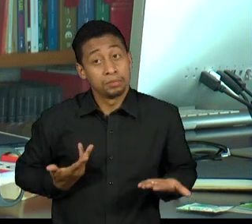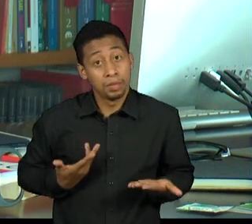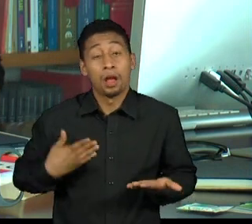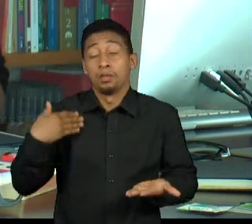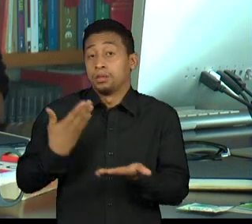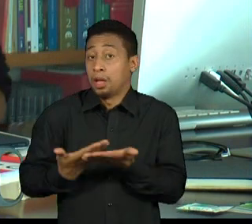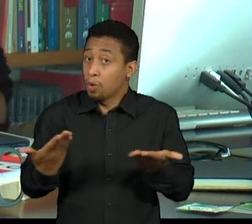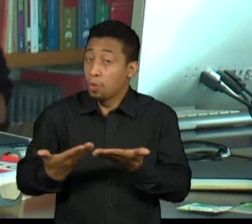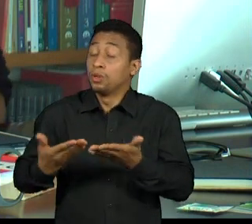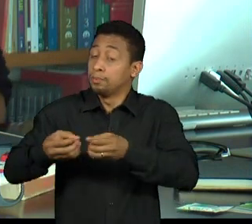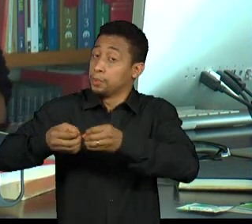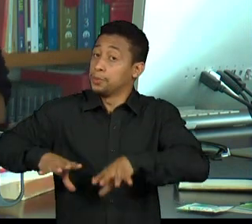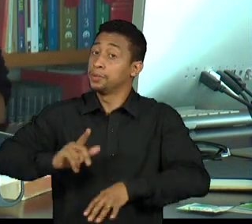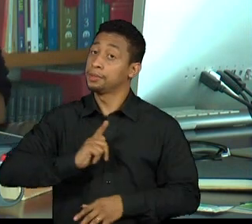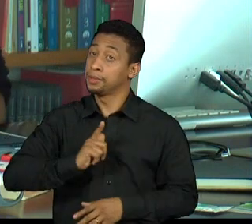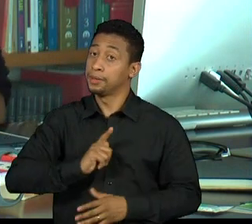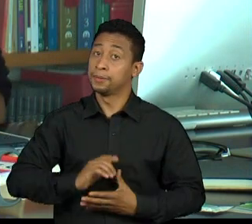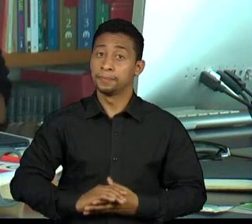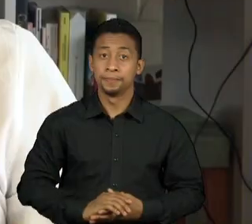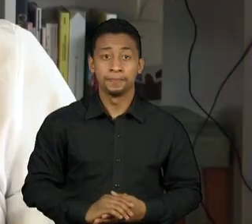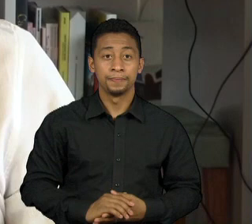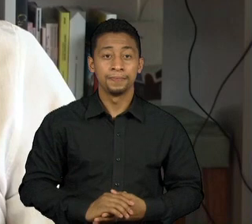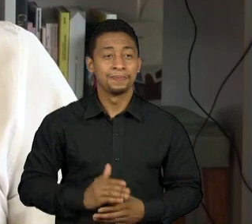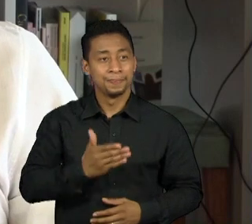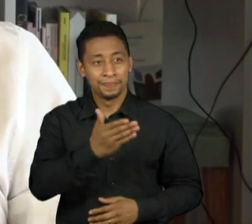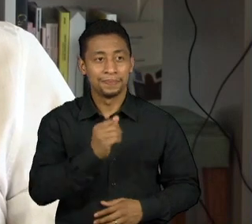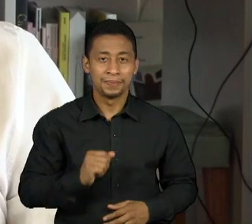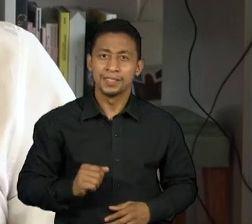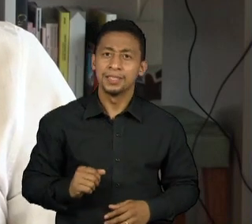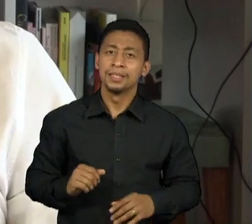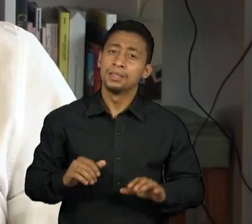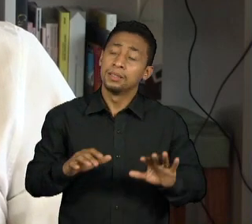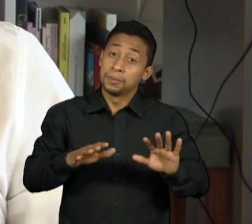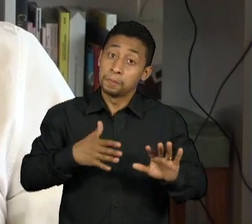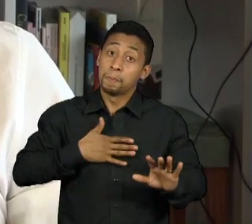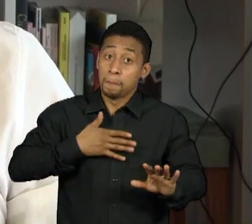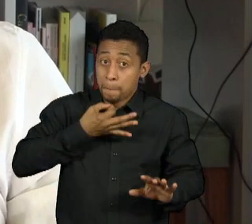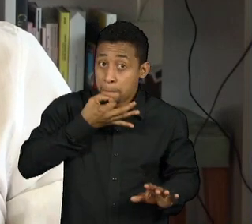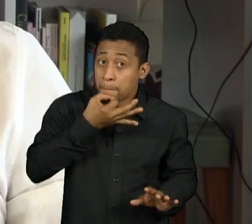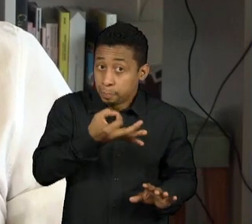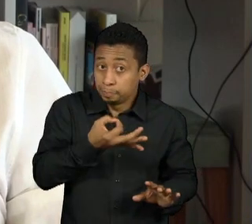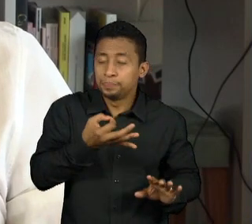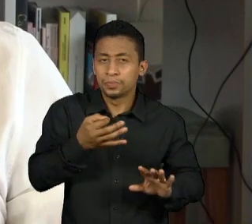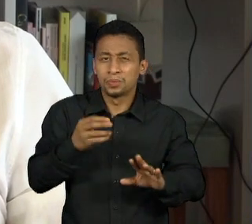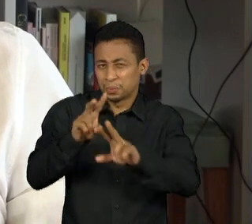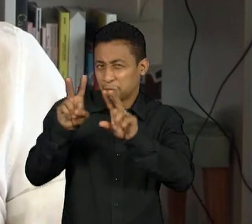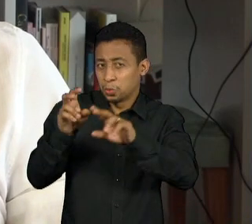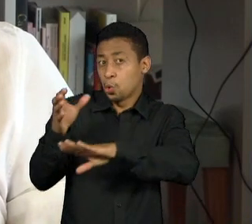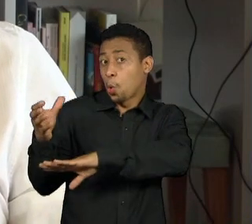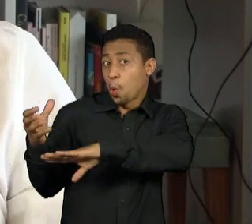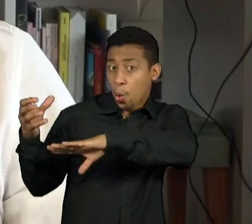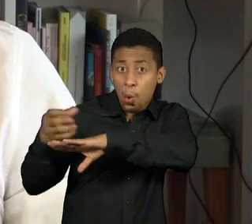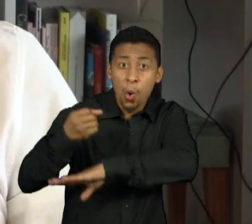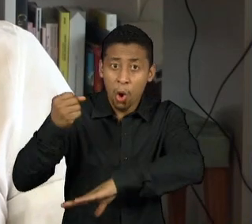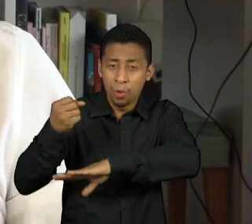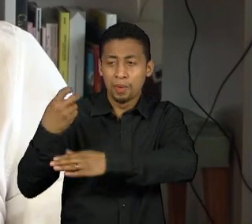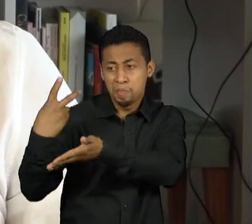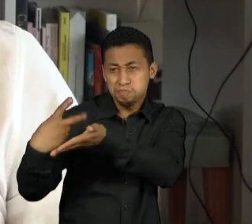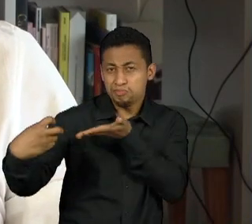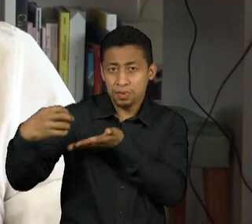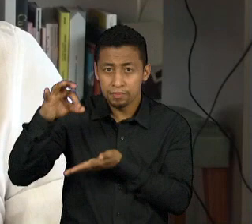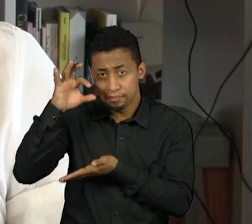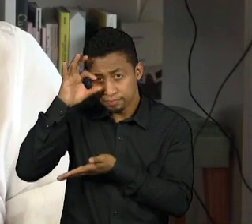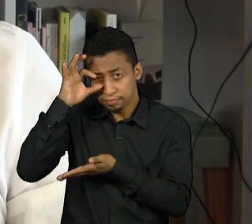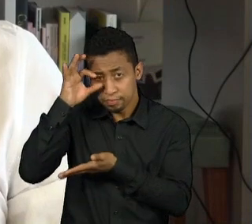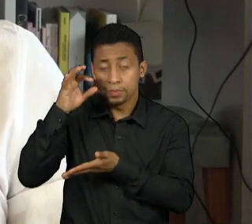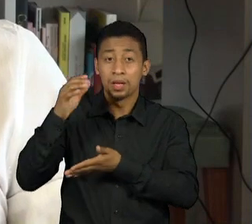opinião. Diga, Guel. Eu acho que, em relação ao golpe, né, eu acho que o golpe não é uma questão moral, né, é uma